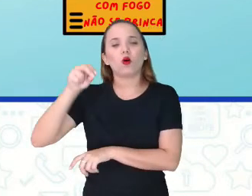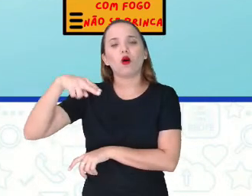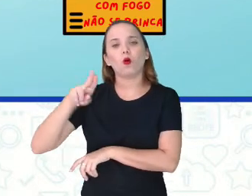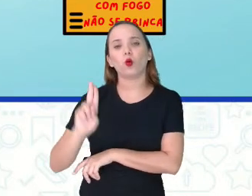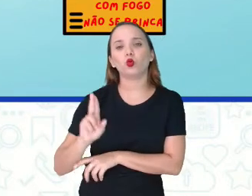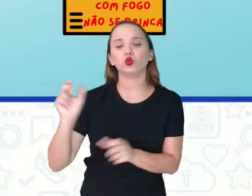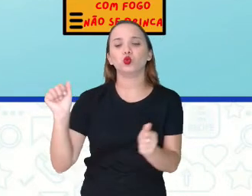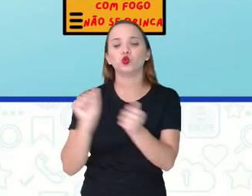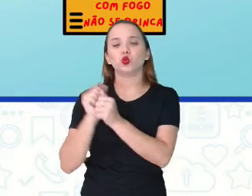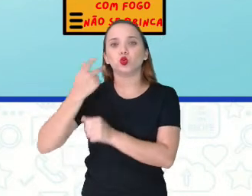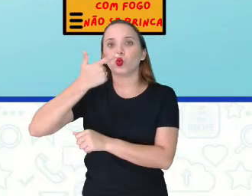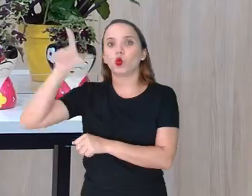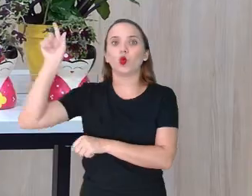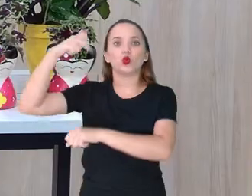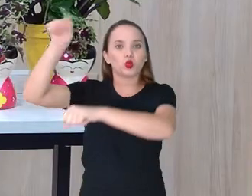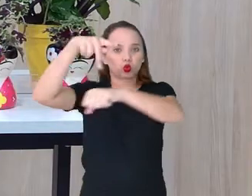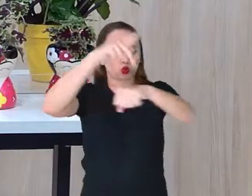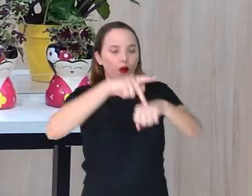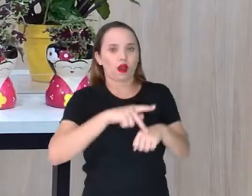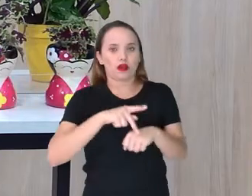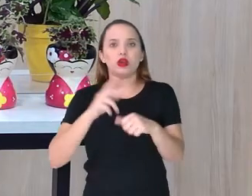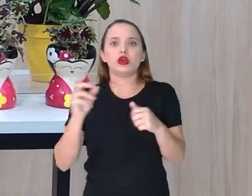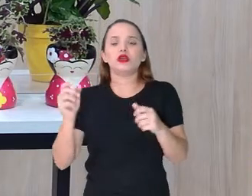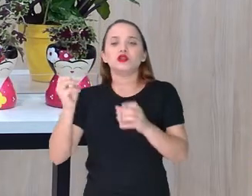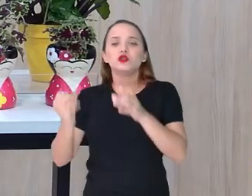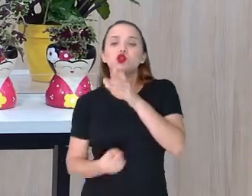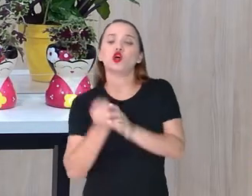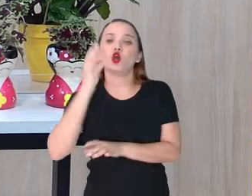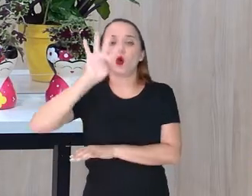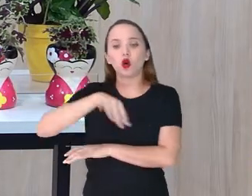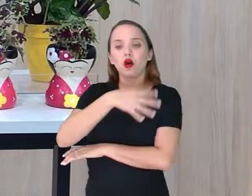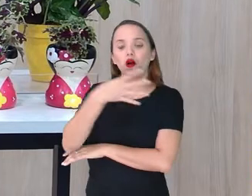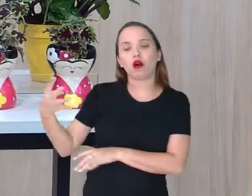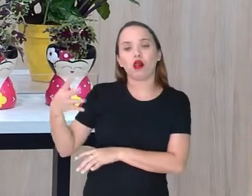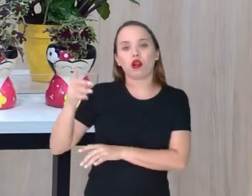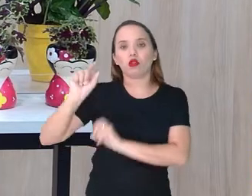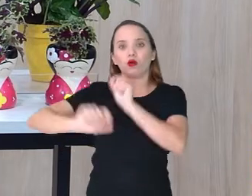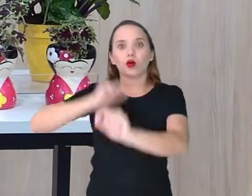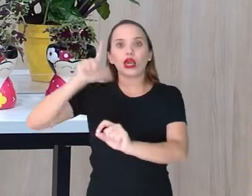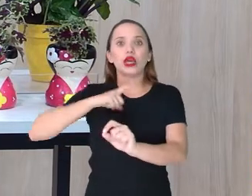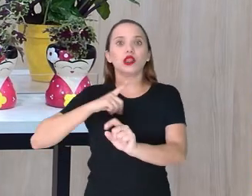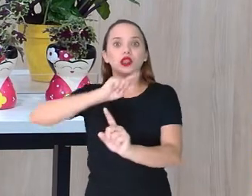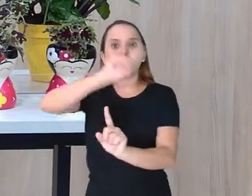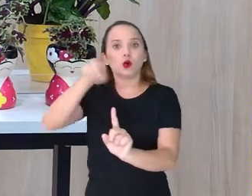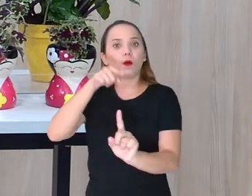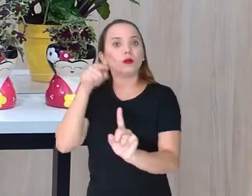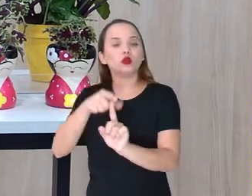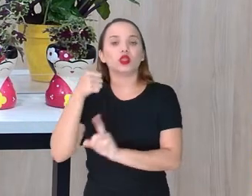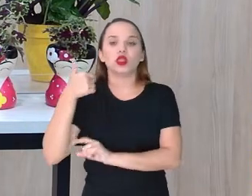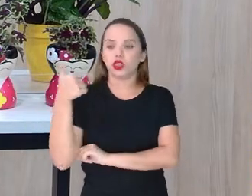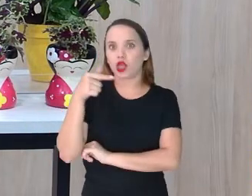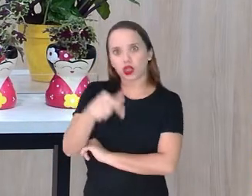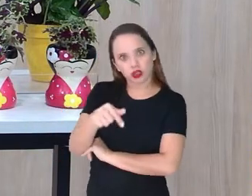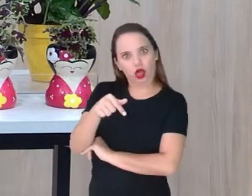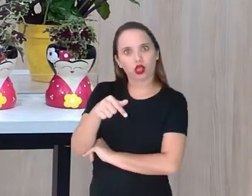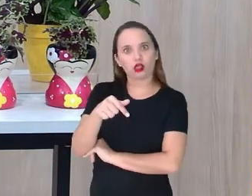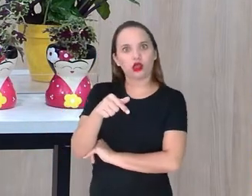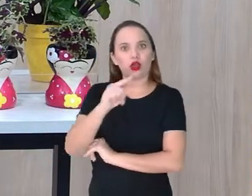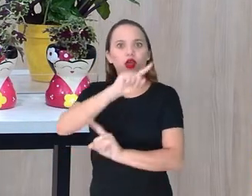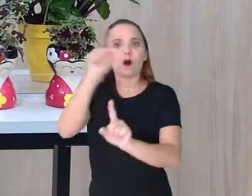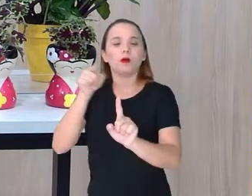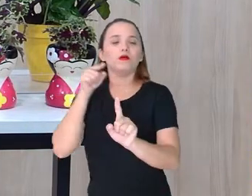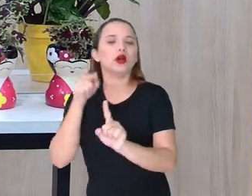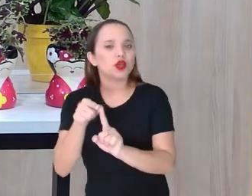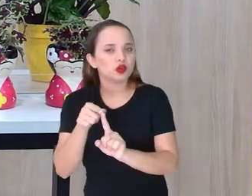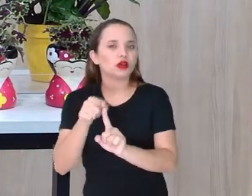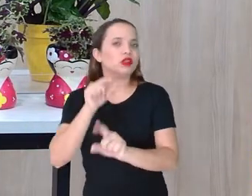essa Agenda 2030 com 17 objetivos, não é? Esses objetivos de